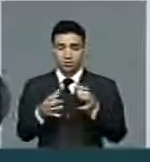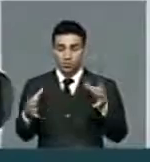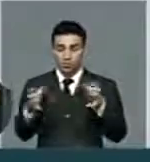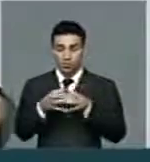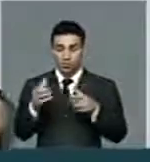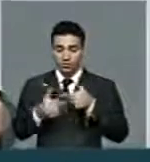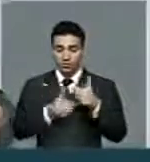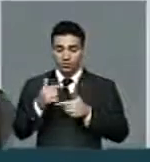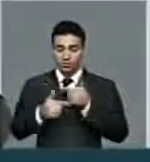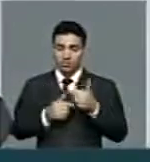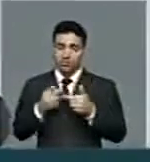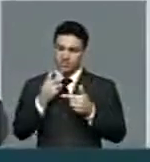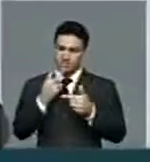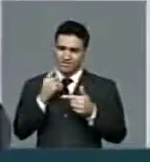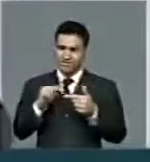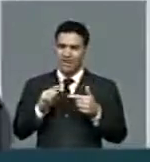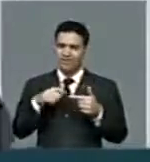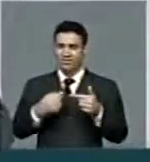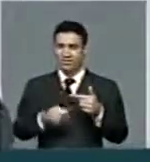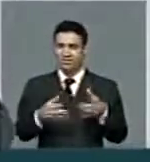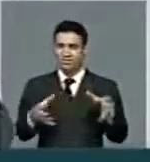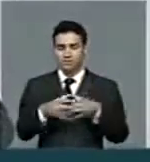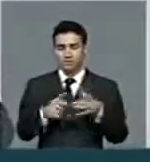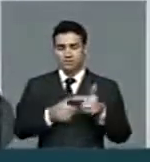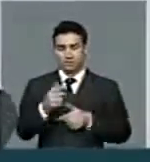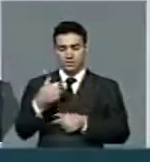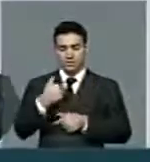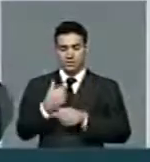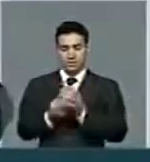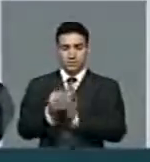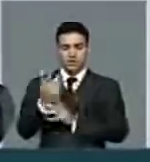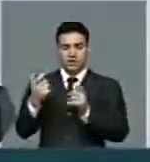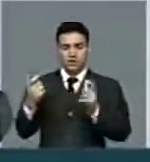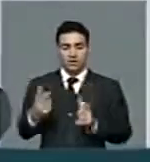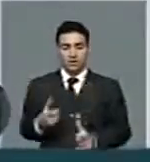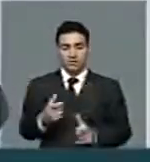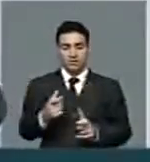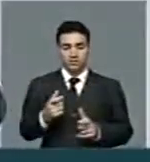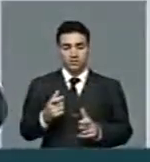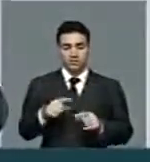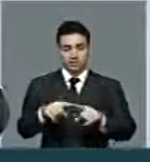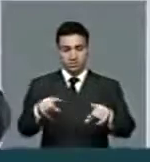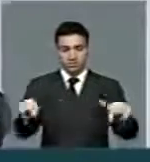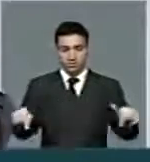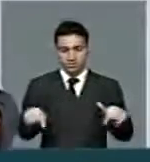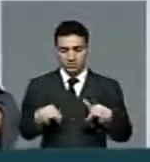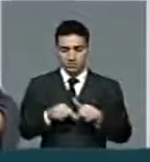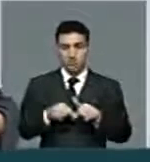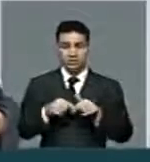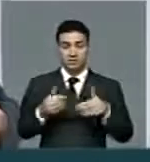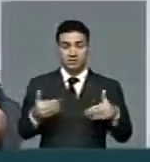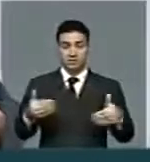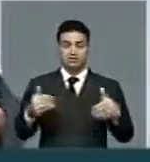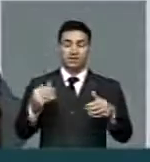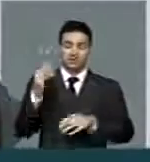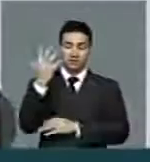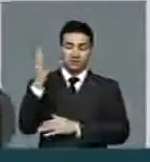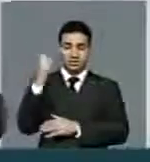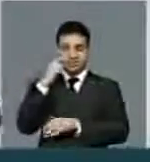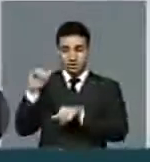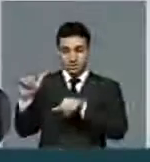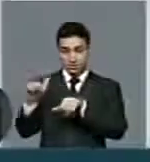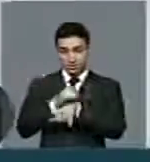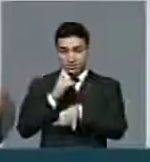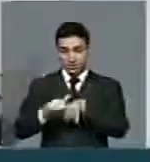trabalho, que eu chamei de grupo de trabalho, que foi instituído por mim no gabinete, diretamente ligado ao Ministério do Meio Ambiente. A estratégia de CAR em